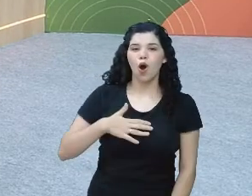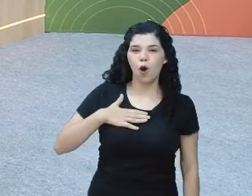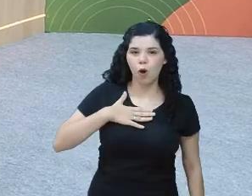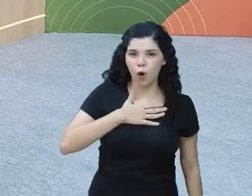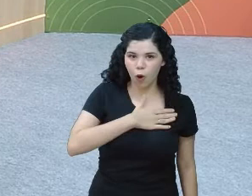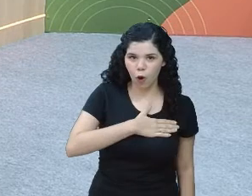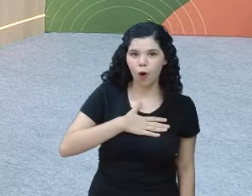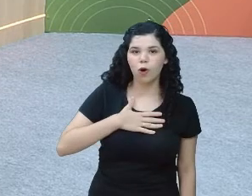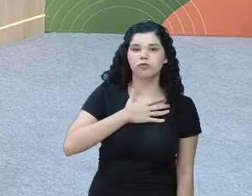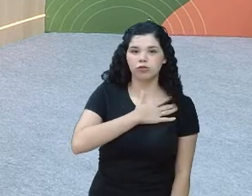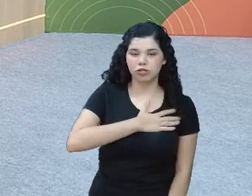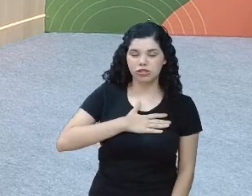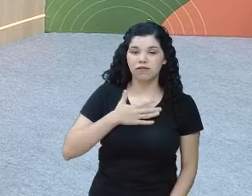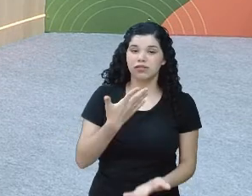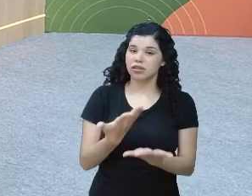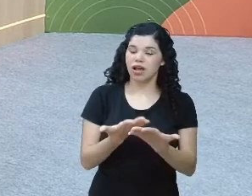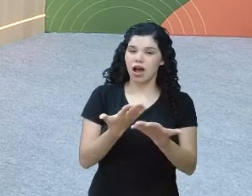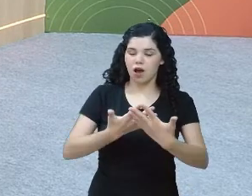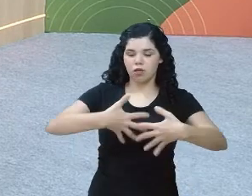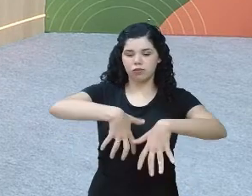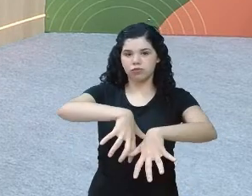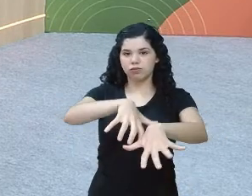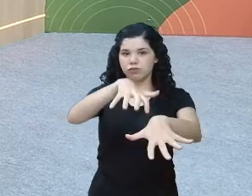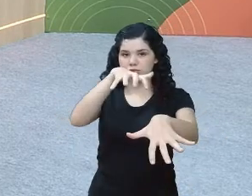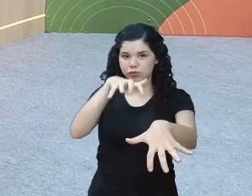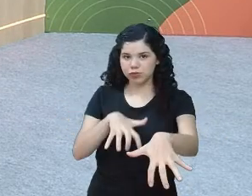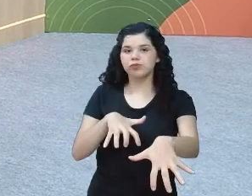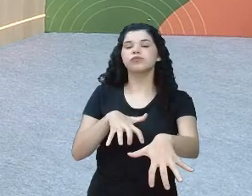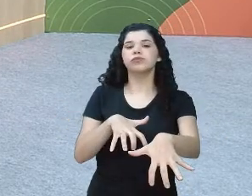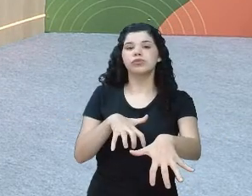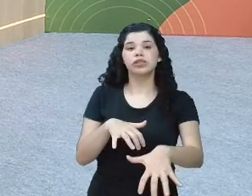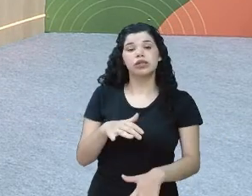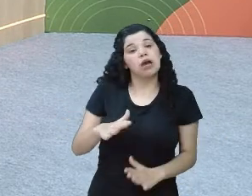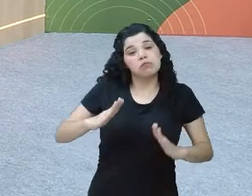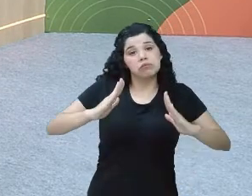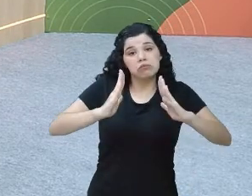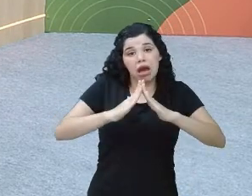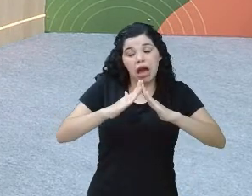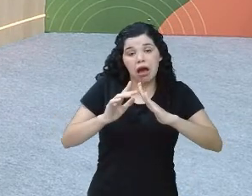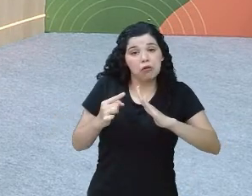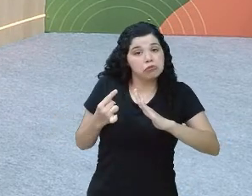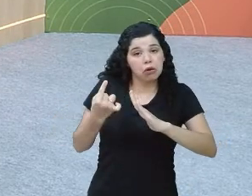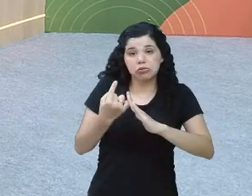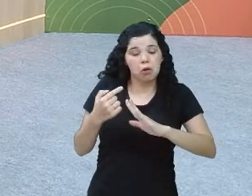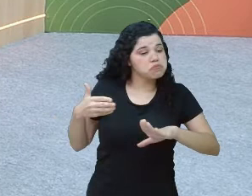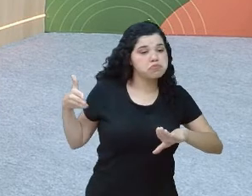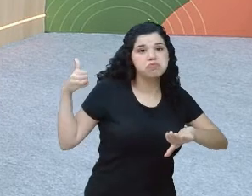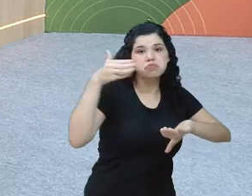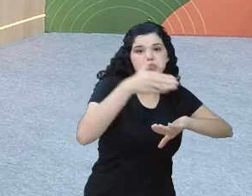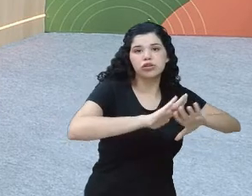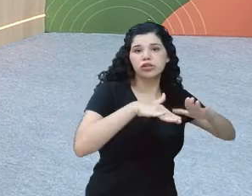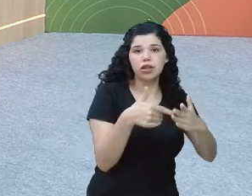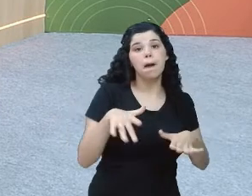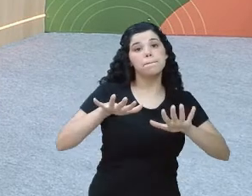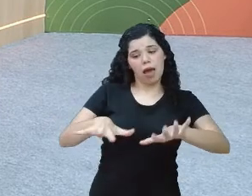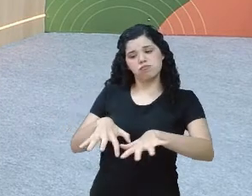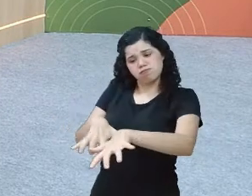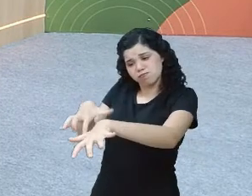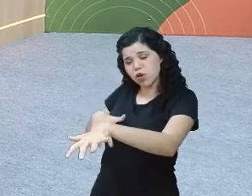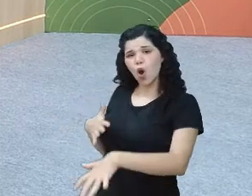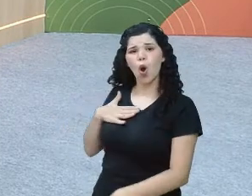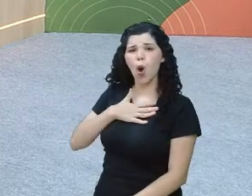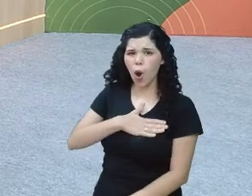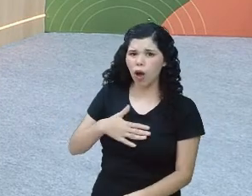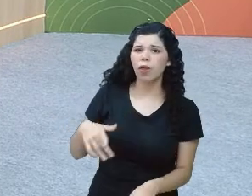muito dessas aulas remotas. E olha só, ele em casa, sozinho, sem ir para a escola, estavam gostando. Por